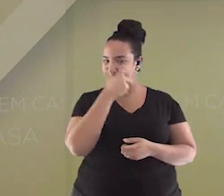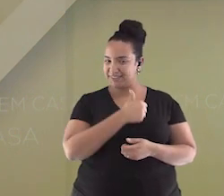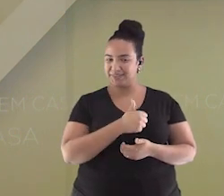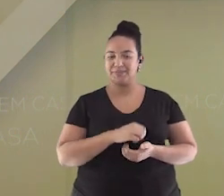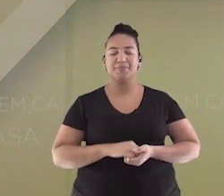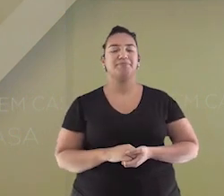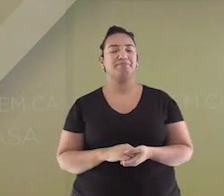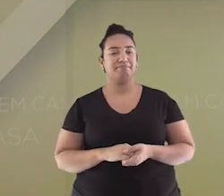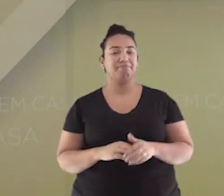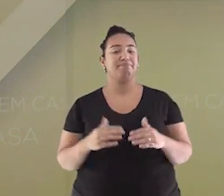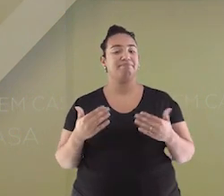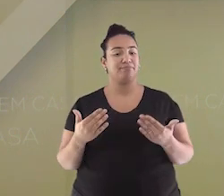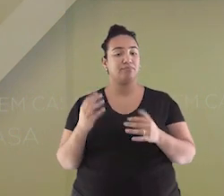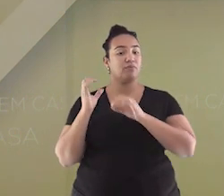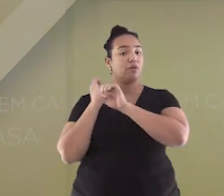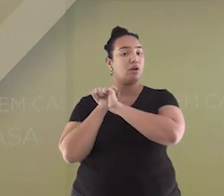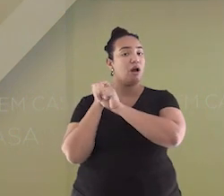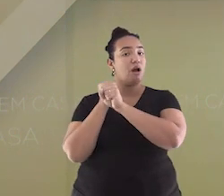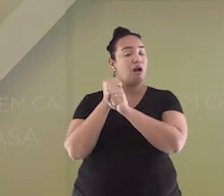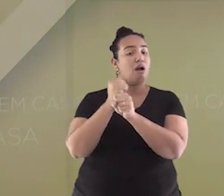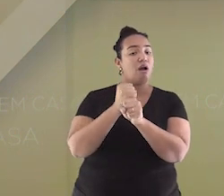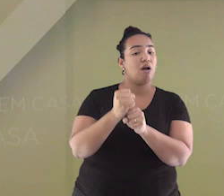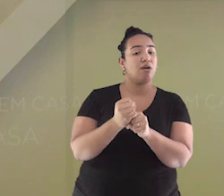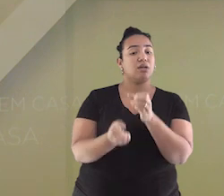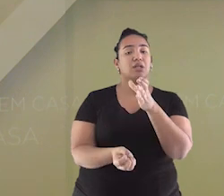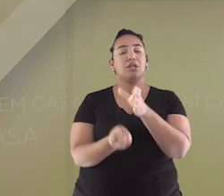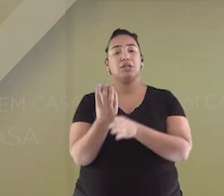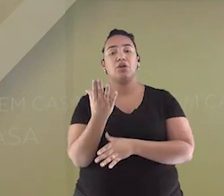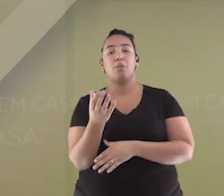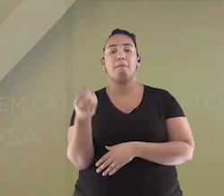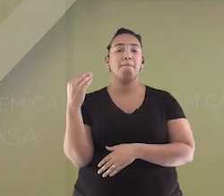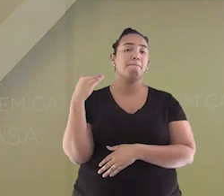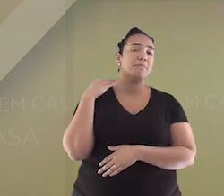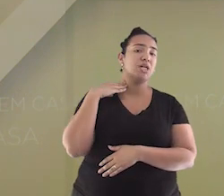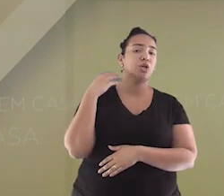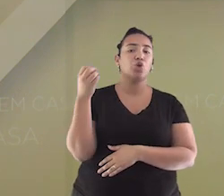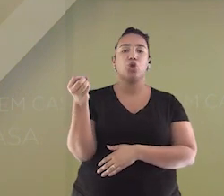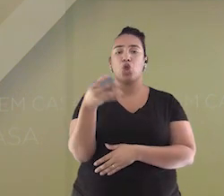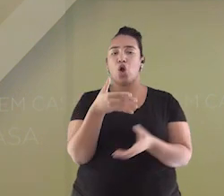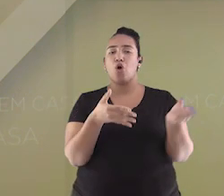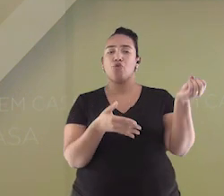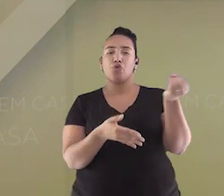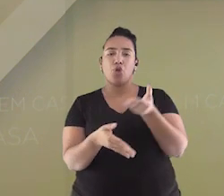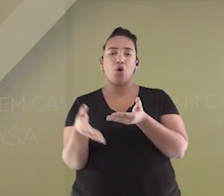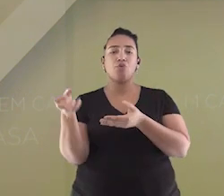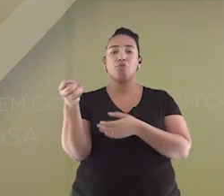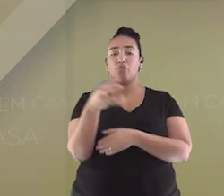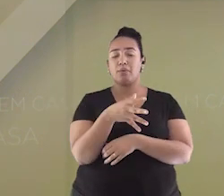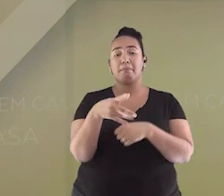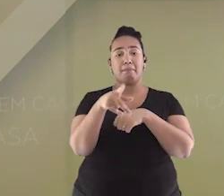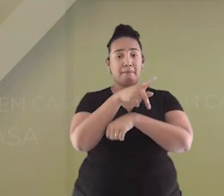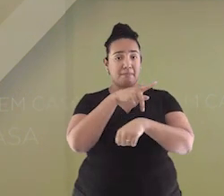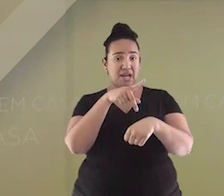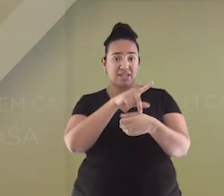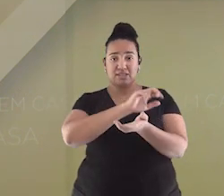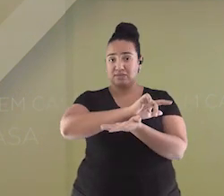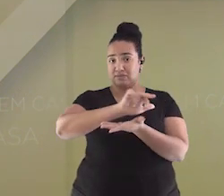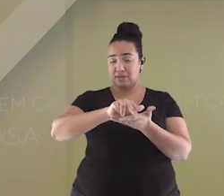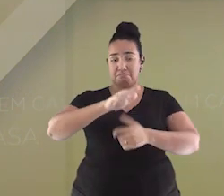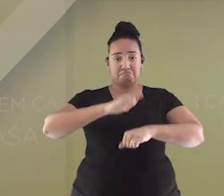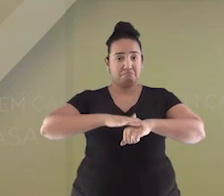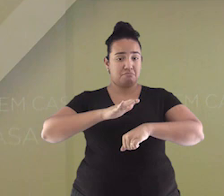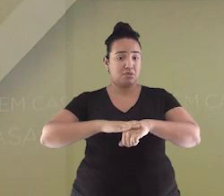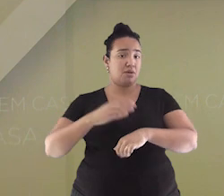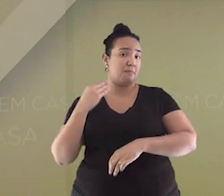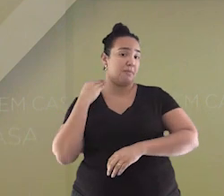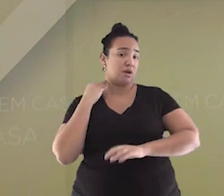né, pessoal? Com o passar dos anos, mais e mais bancos foram tomando conta do mundo. Os países foram criando seus próprios